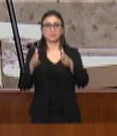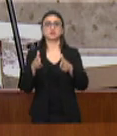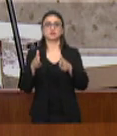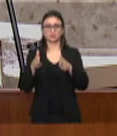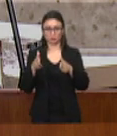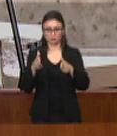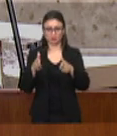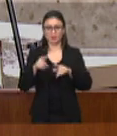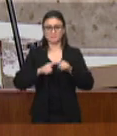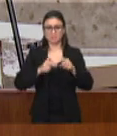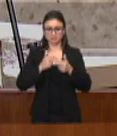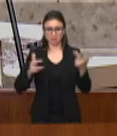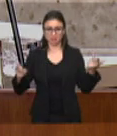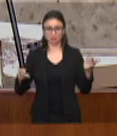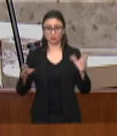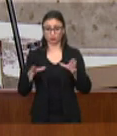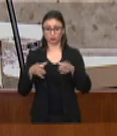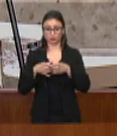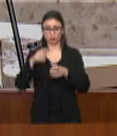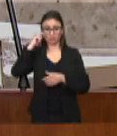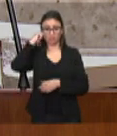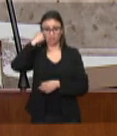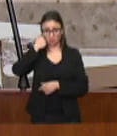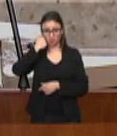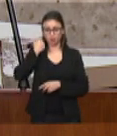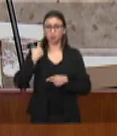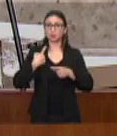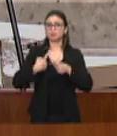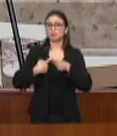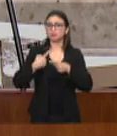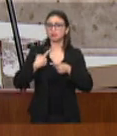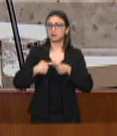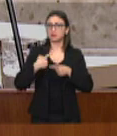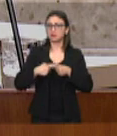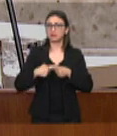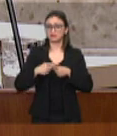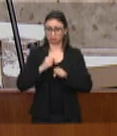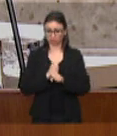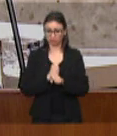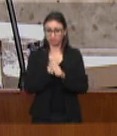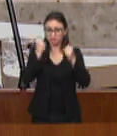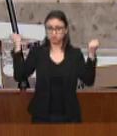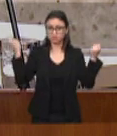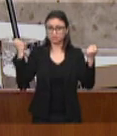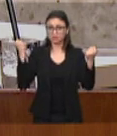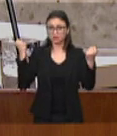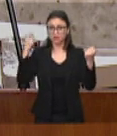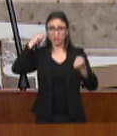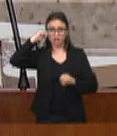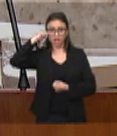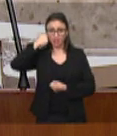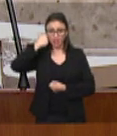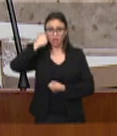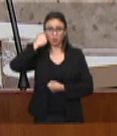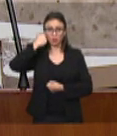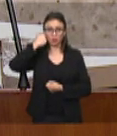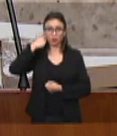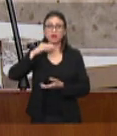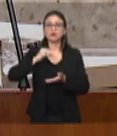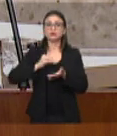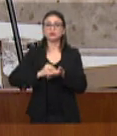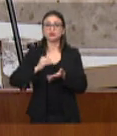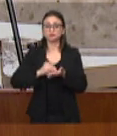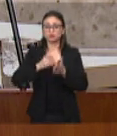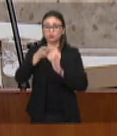igualdade material para os negros. Isso porque a abolição foi consumada sem a efetivação de